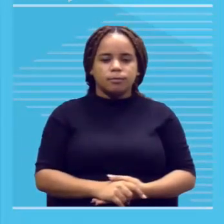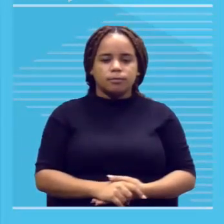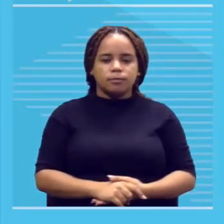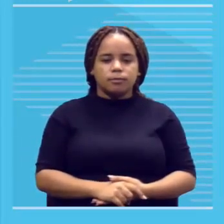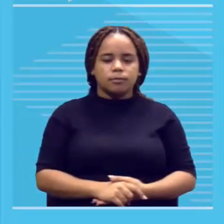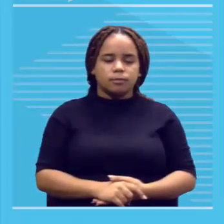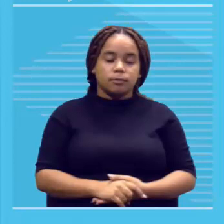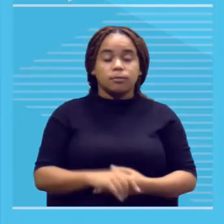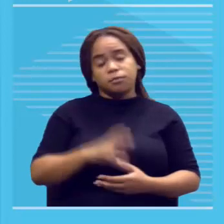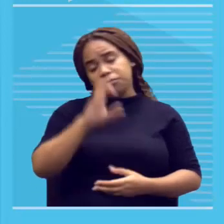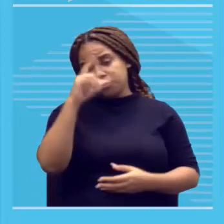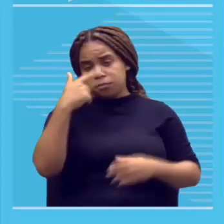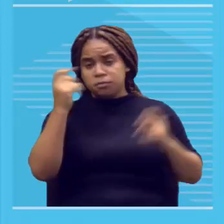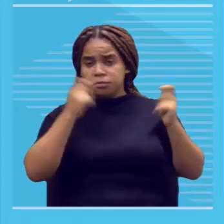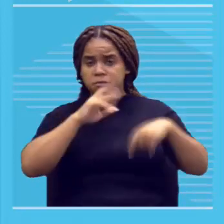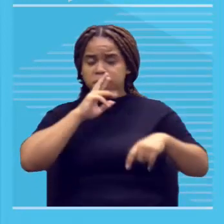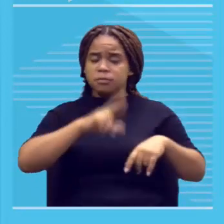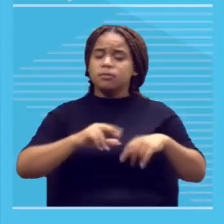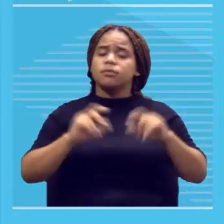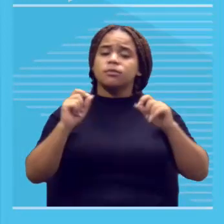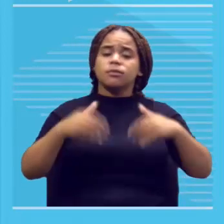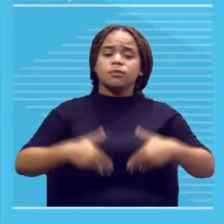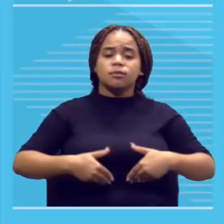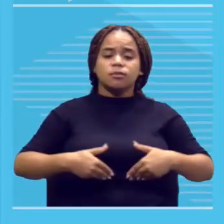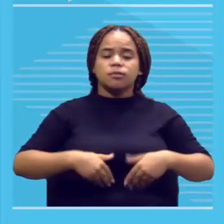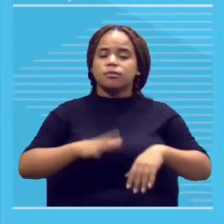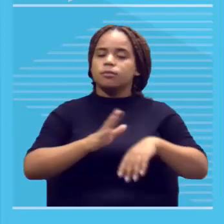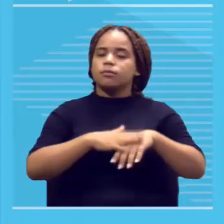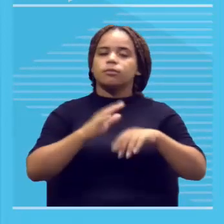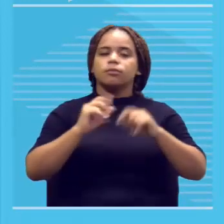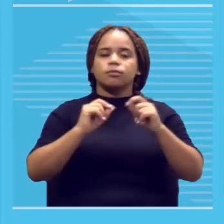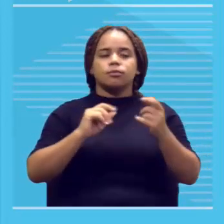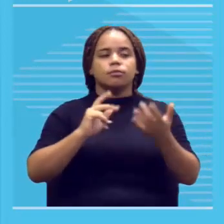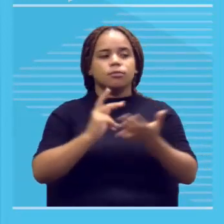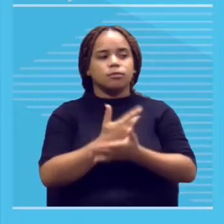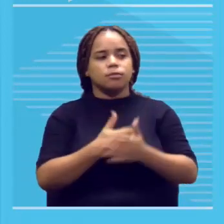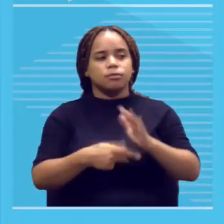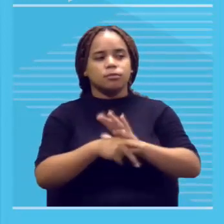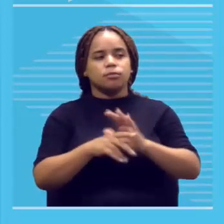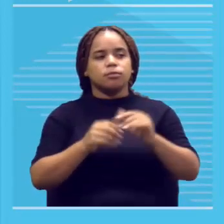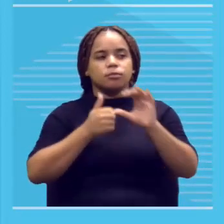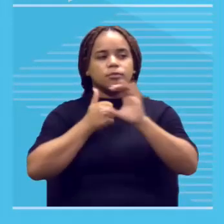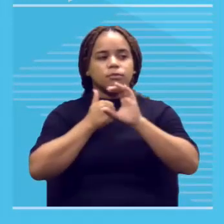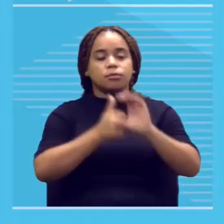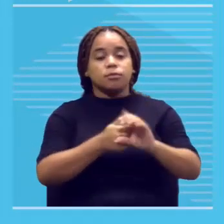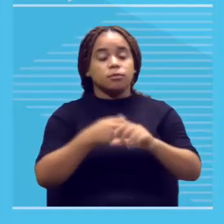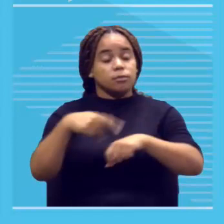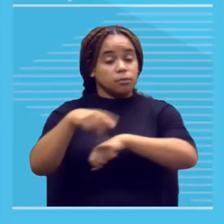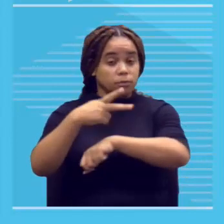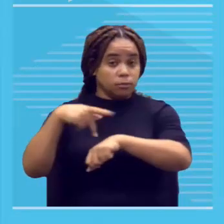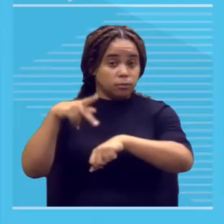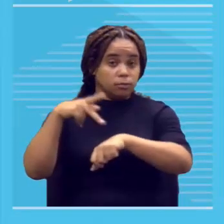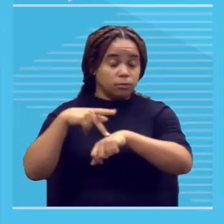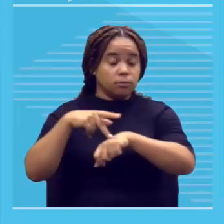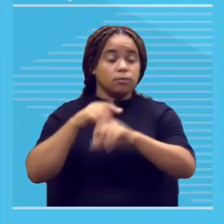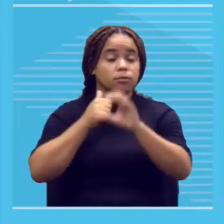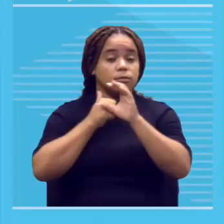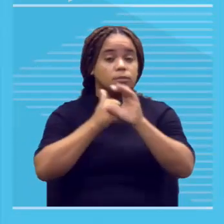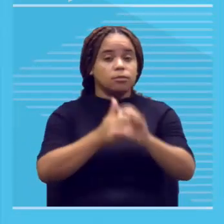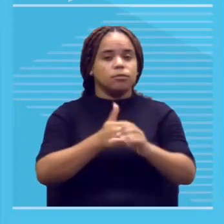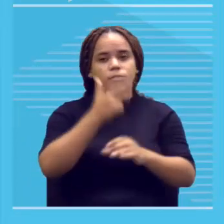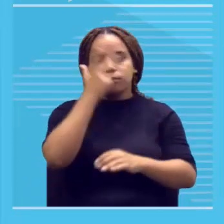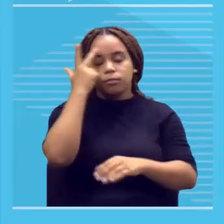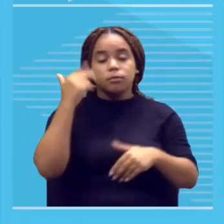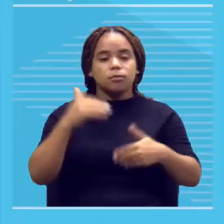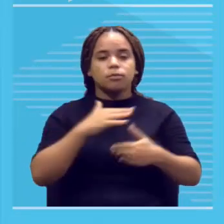a fome é o maior acusador do cristianismo países cristãos onde há pessoas que